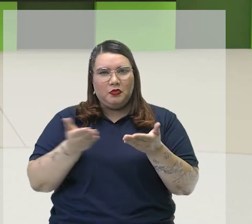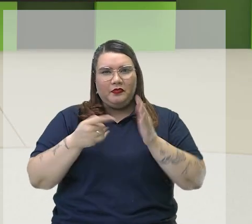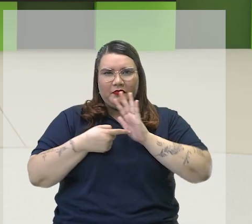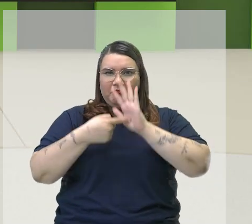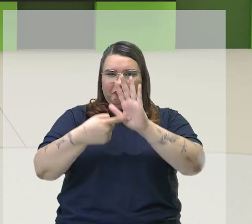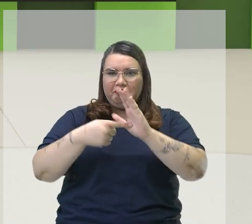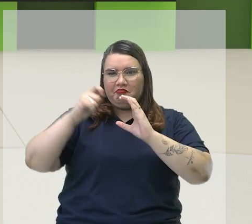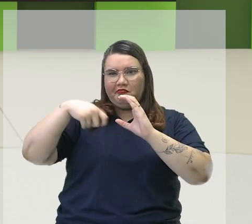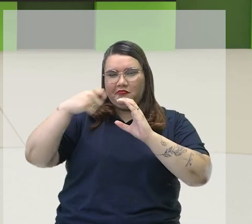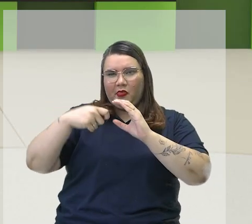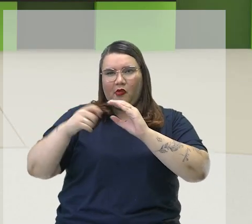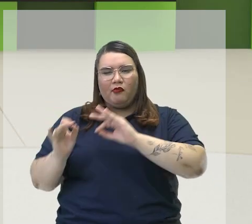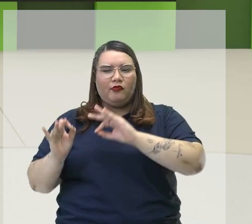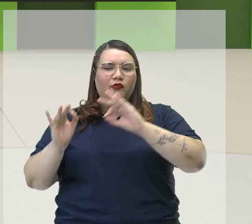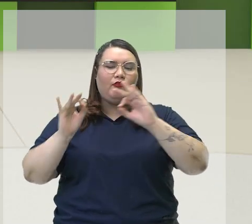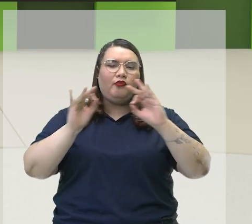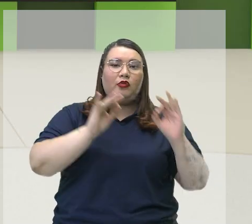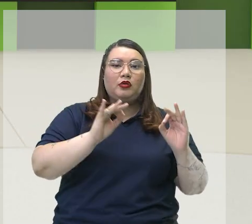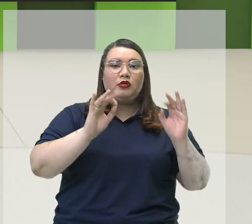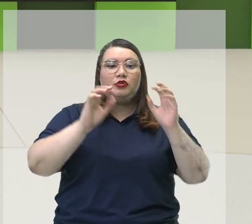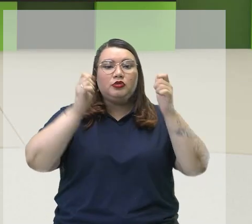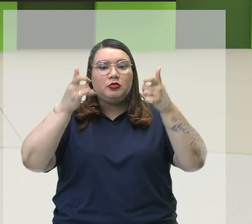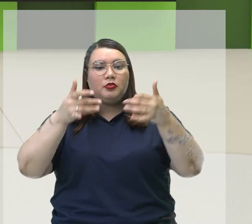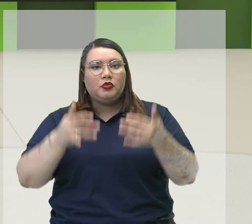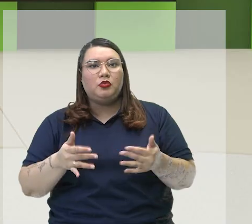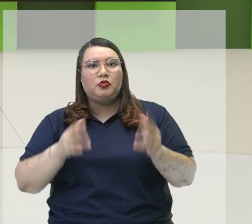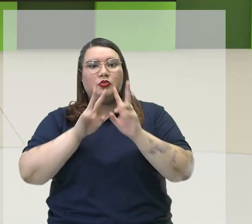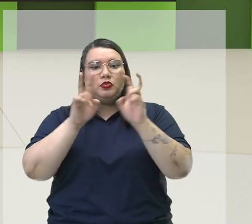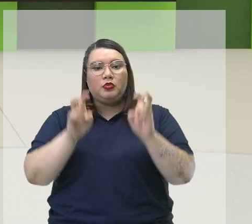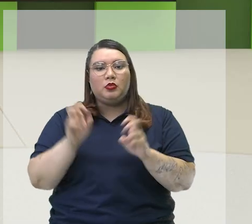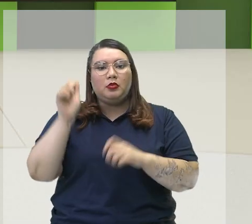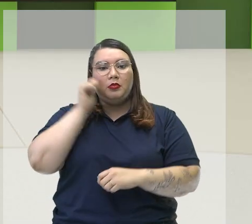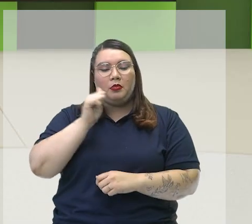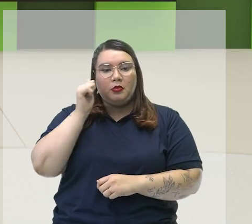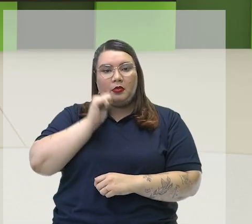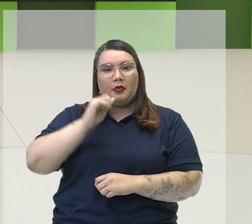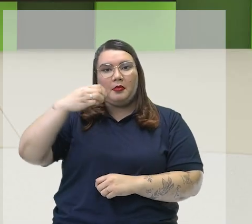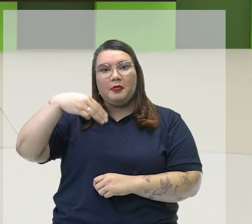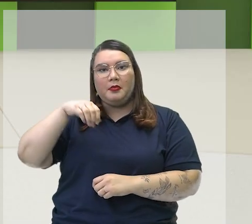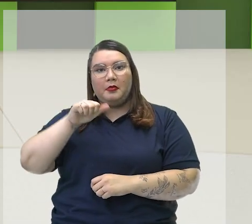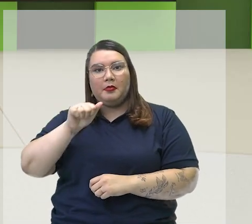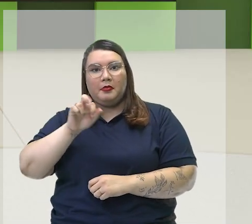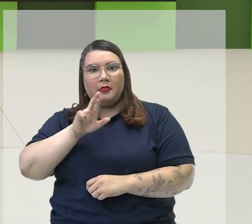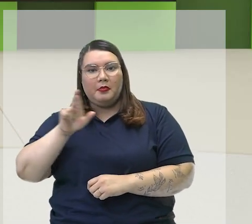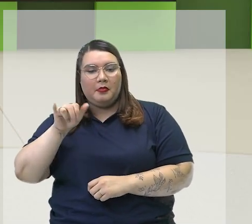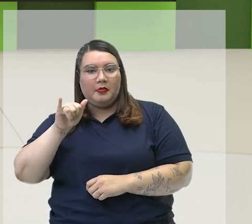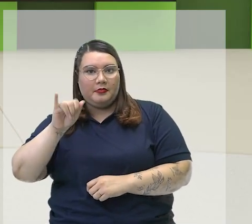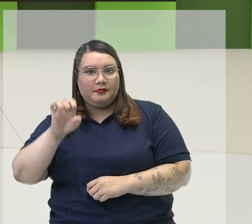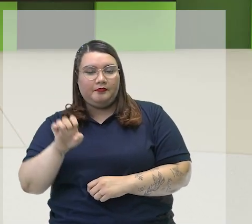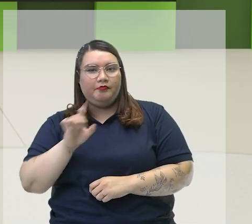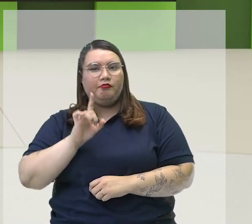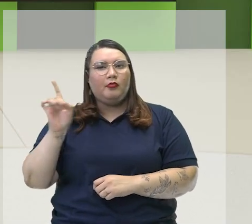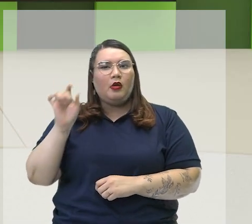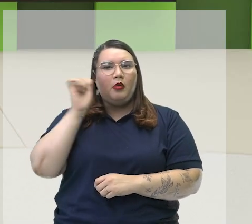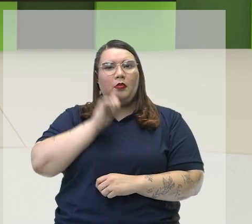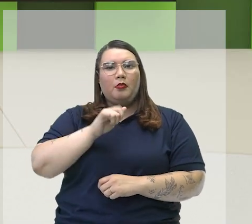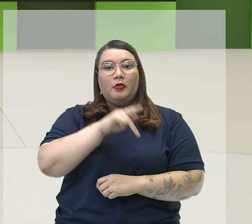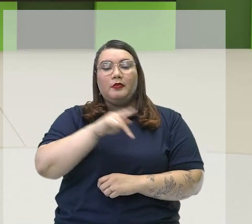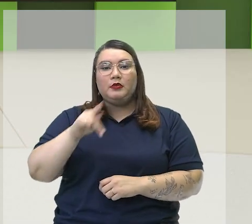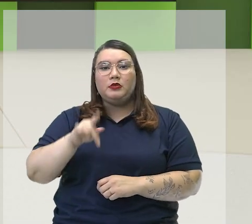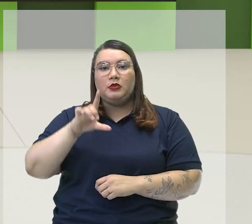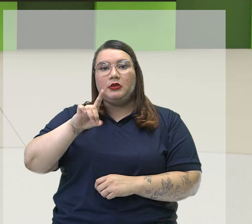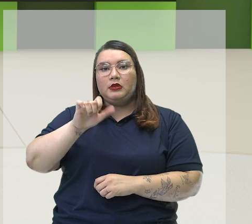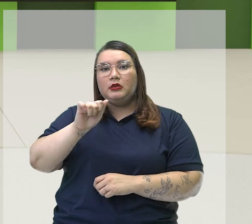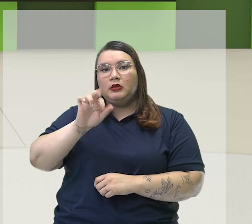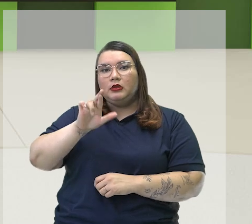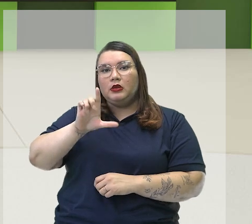vídeo falou aí sobre Marie Curie. Quero agradecer à professora Darlinda Monteiro, professora de Química, que trouxe